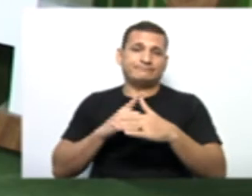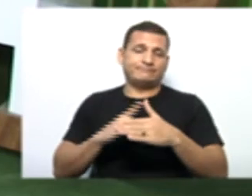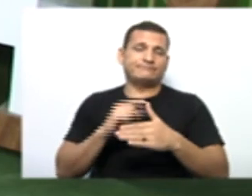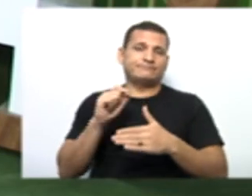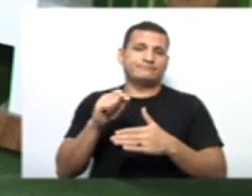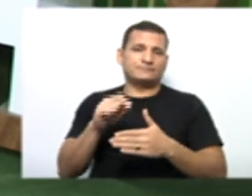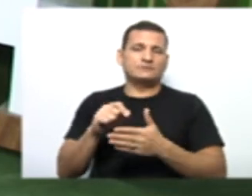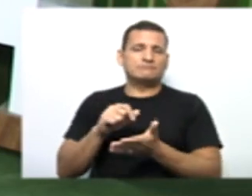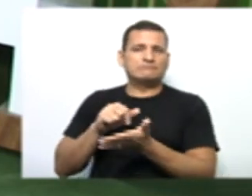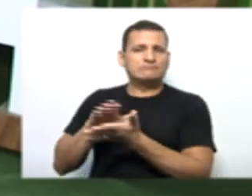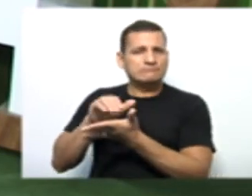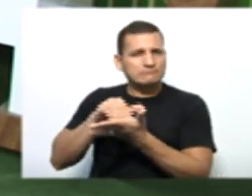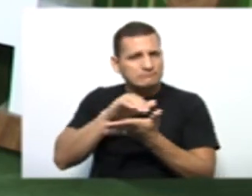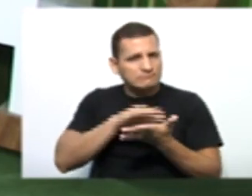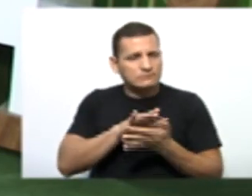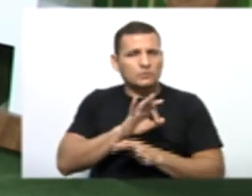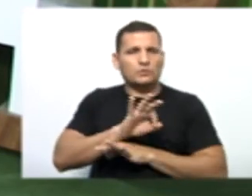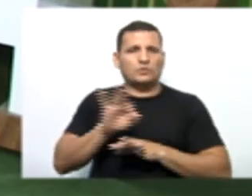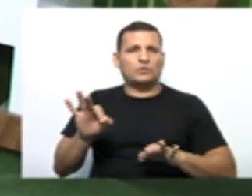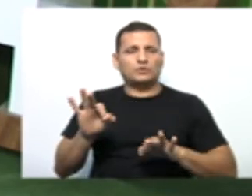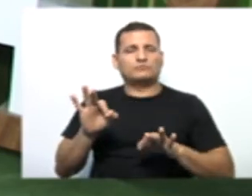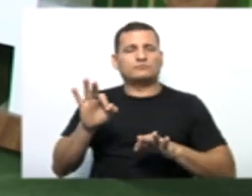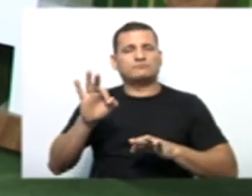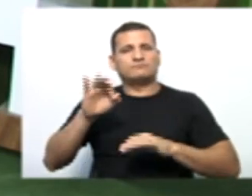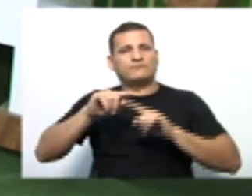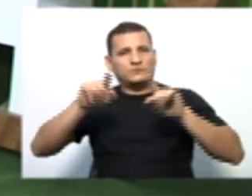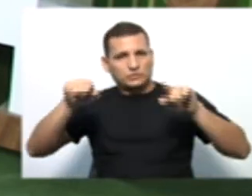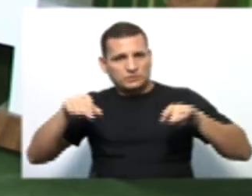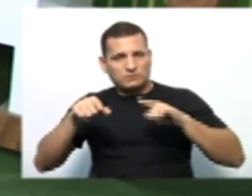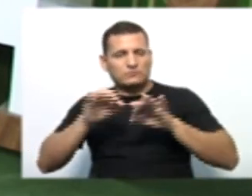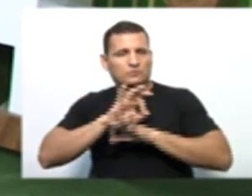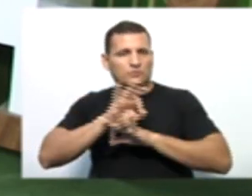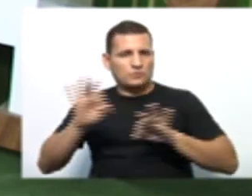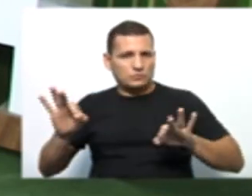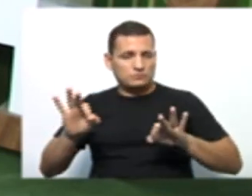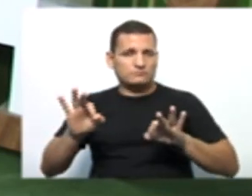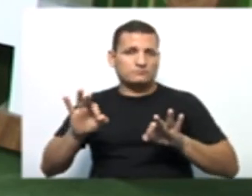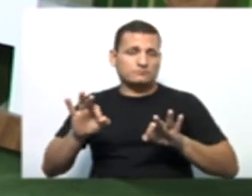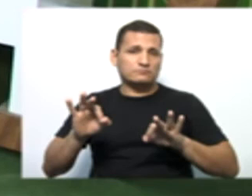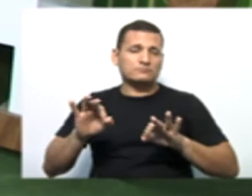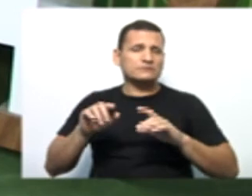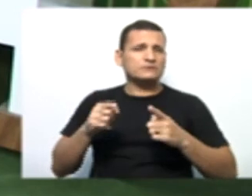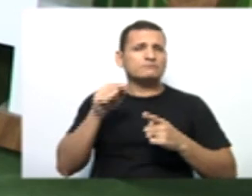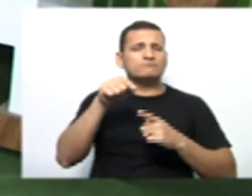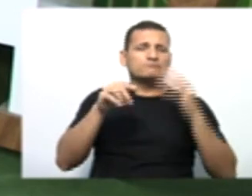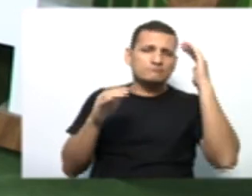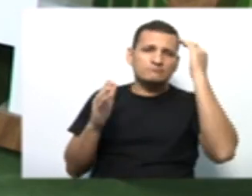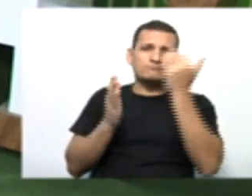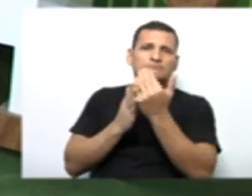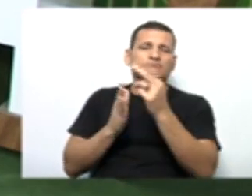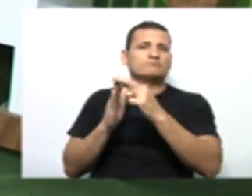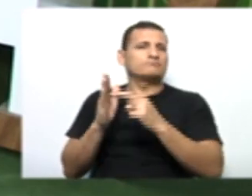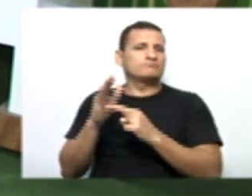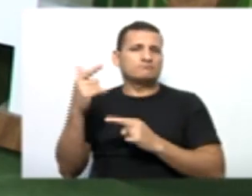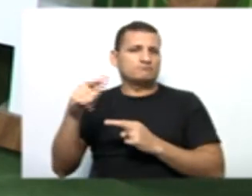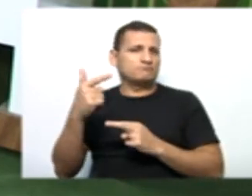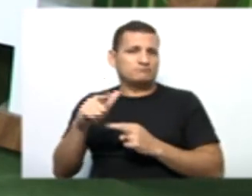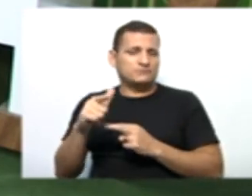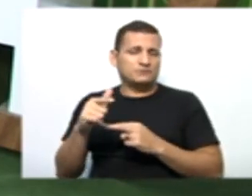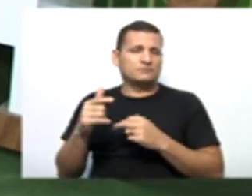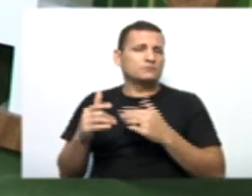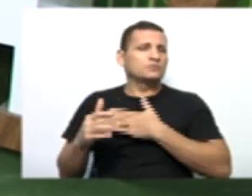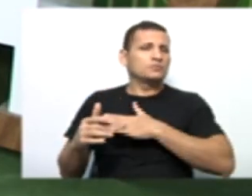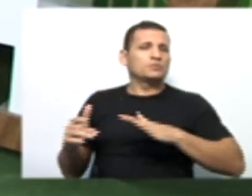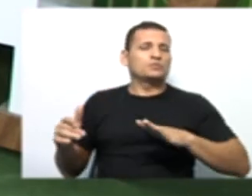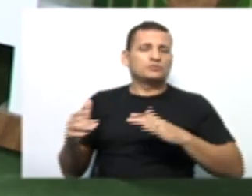demitindo excelentes funcionários do ponto de vista técnico porque não cumpriram normas, porque não cumpriram regras, porque não gostam